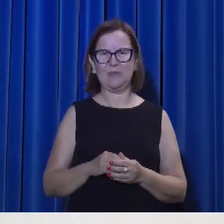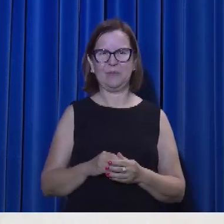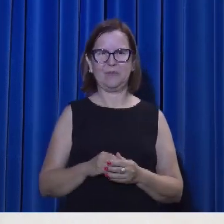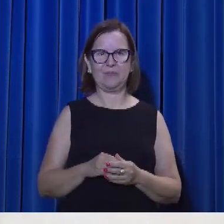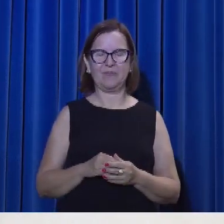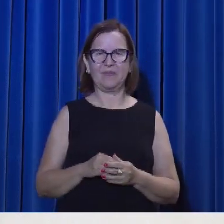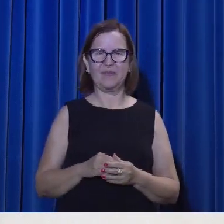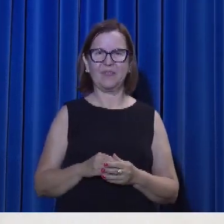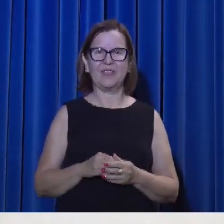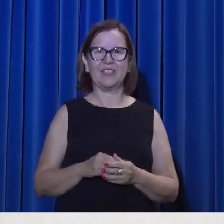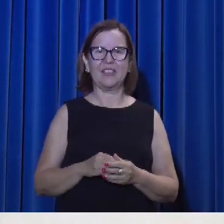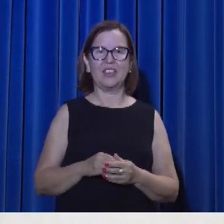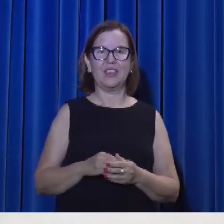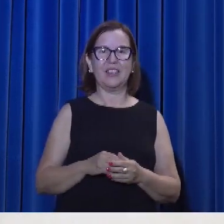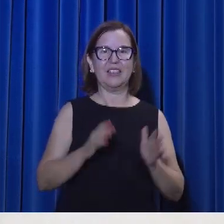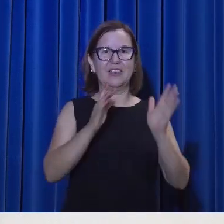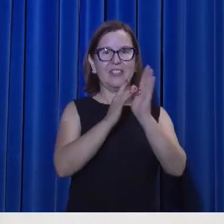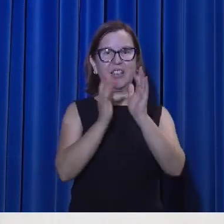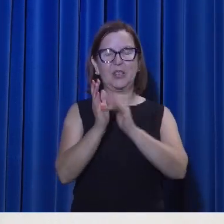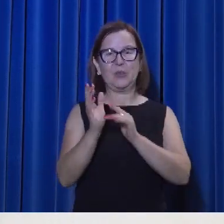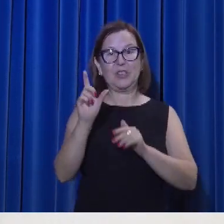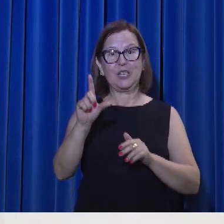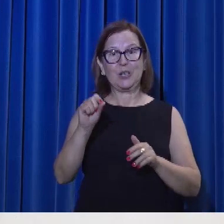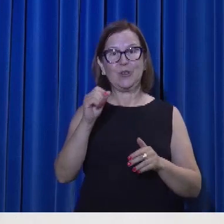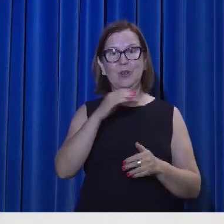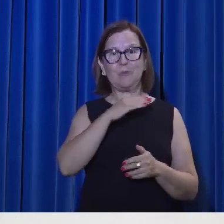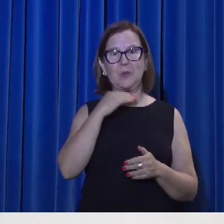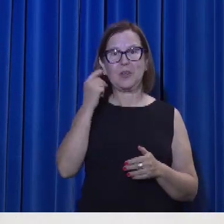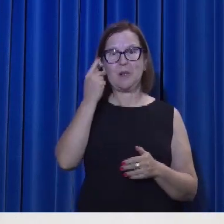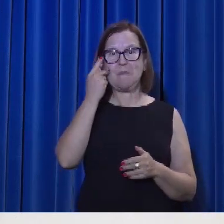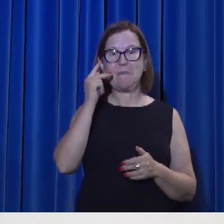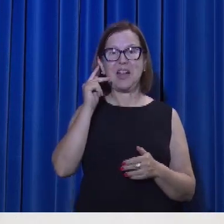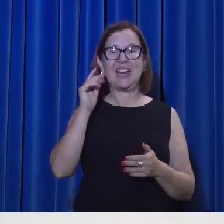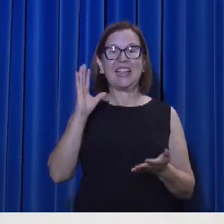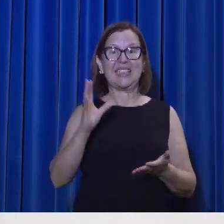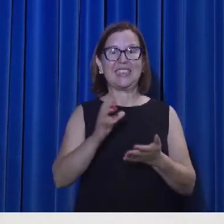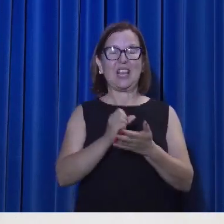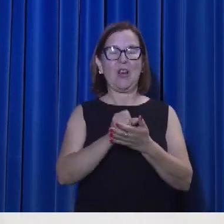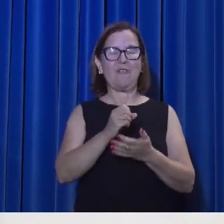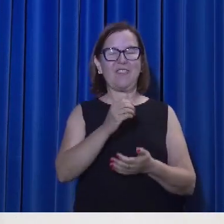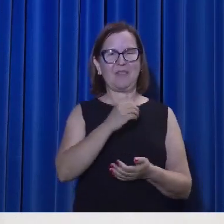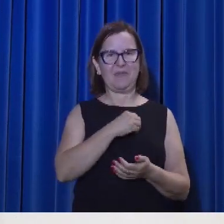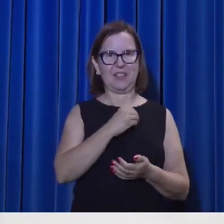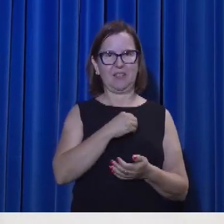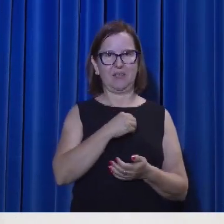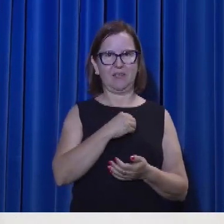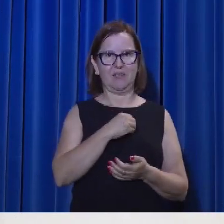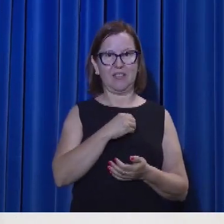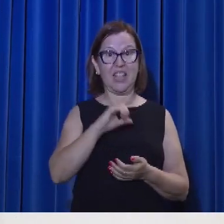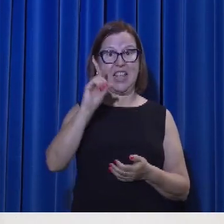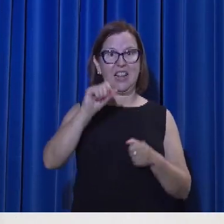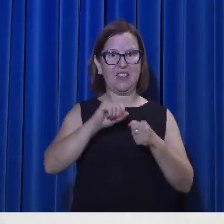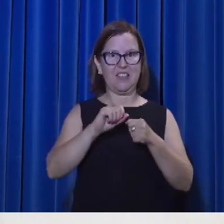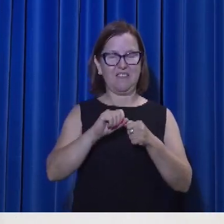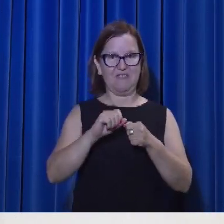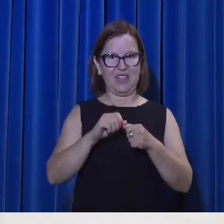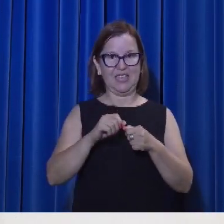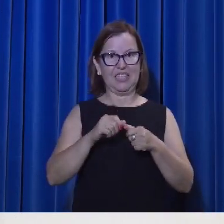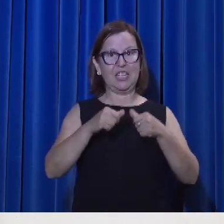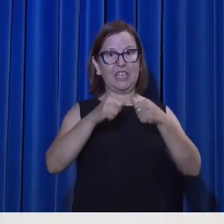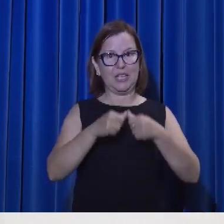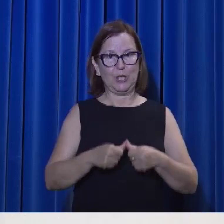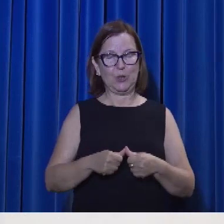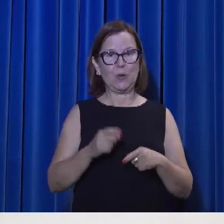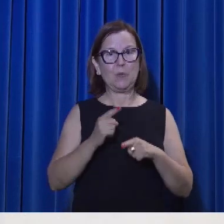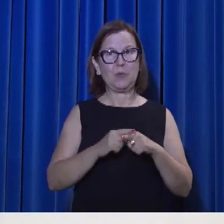para salvar o pecador. Ele fez isso porque Ele quis, não é porque eu sou bom, é porque Ele é.